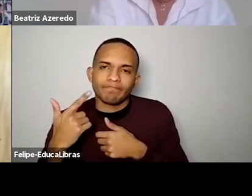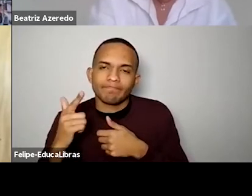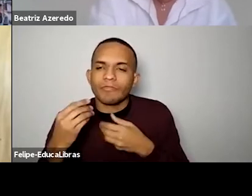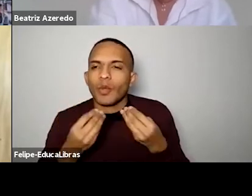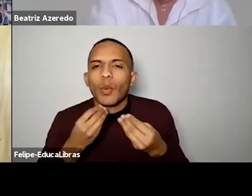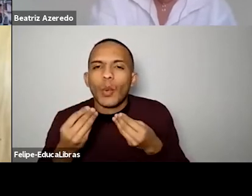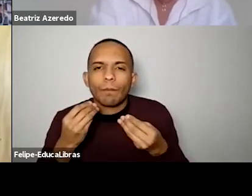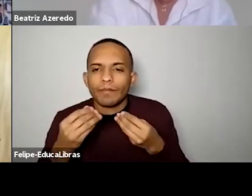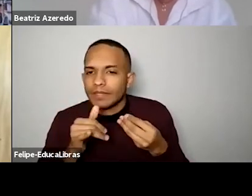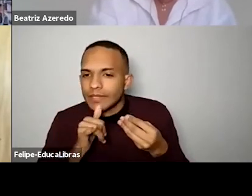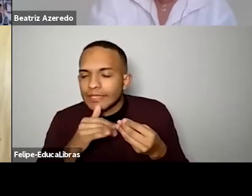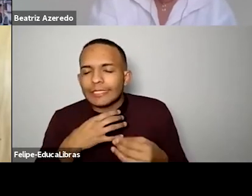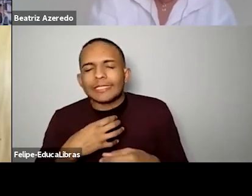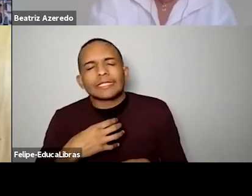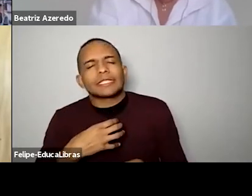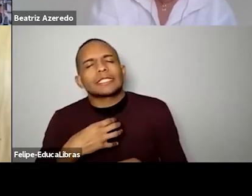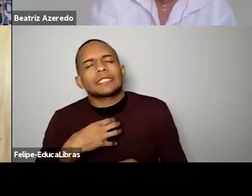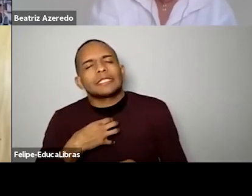você sente essa...